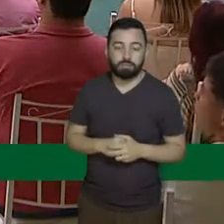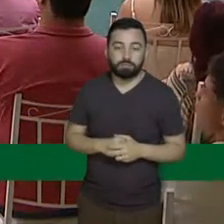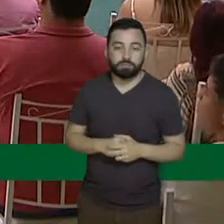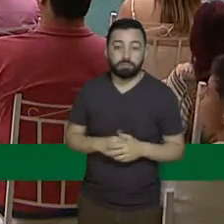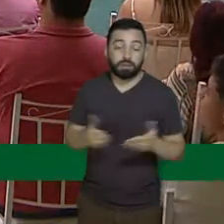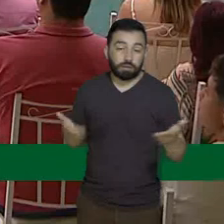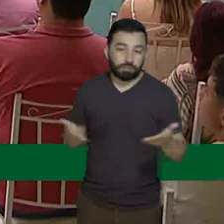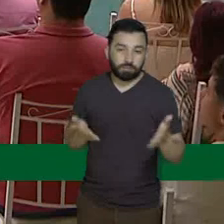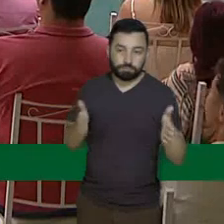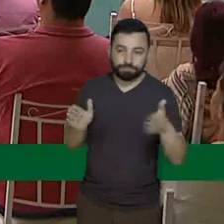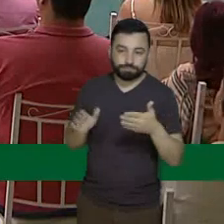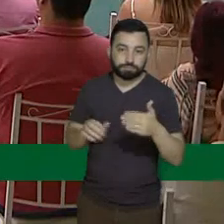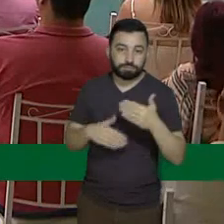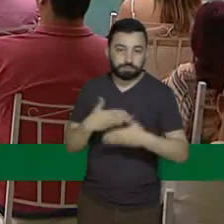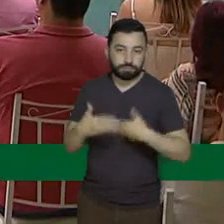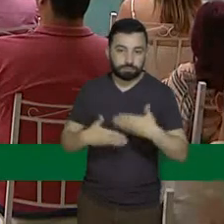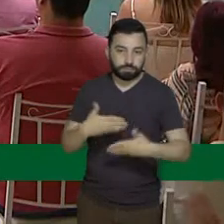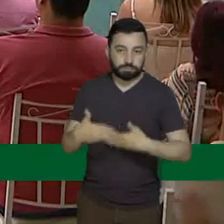aos encaminhamentos